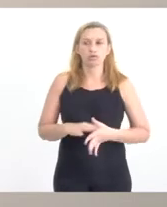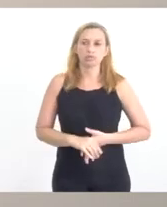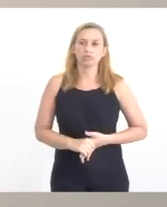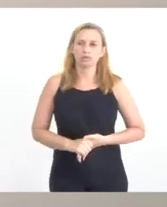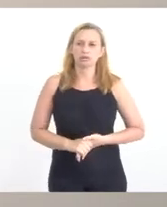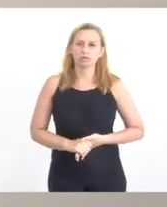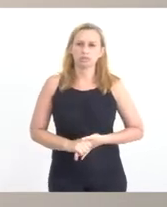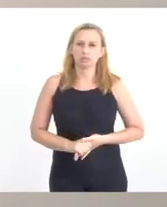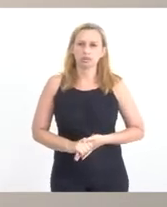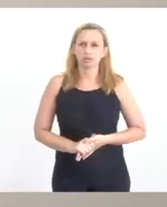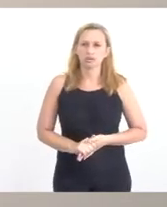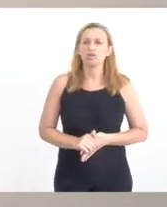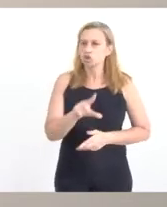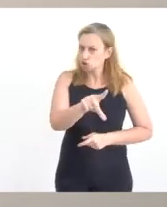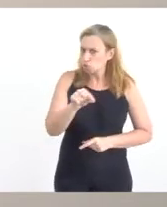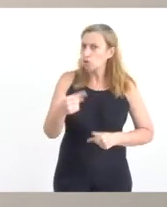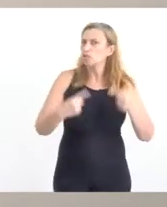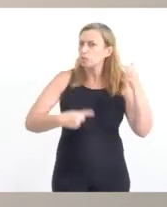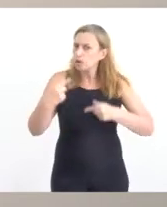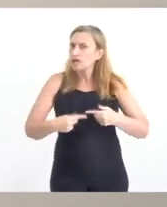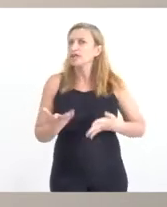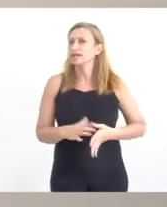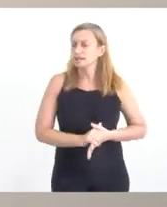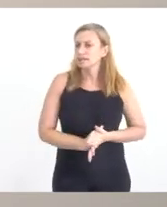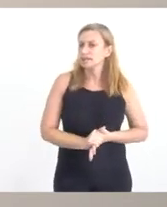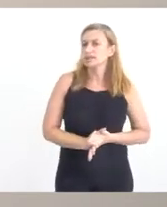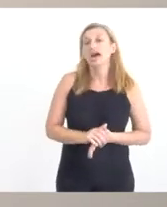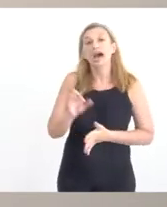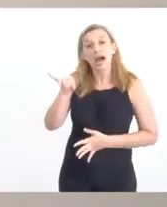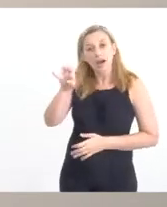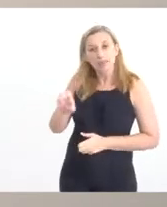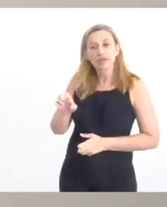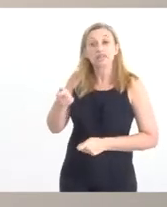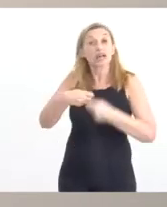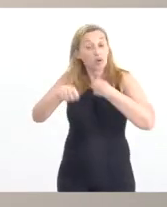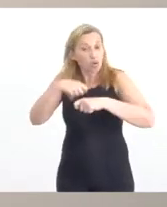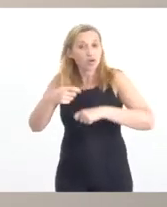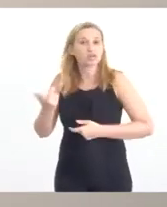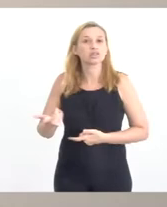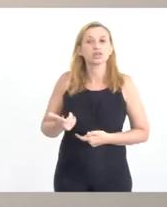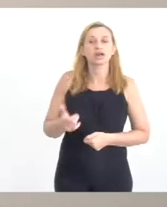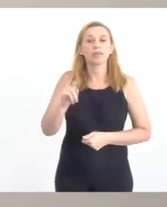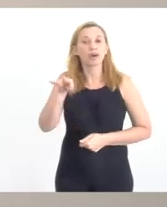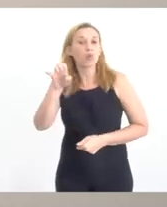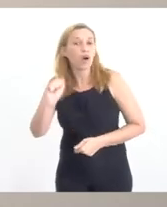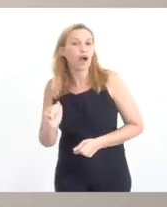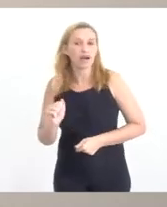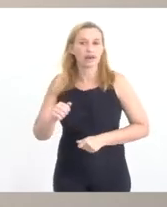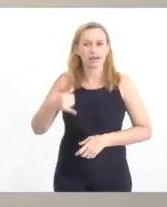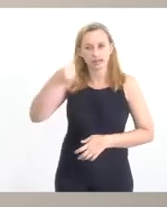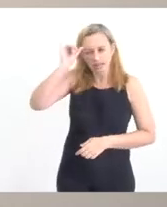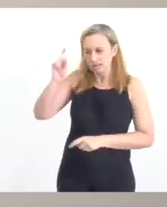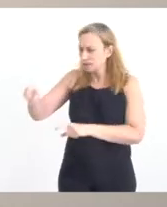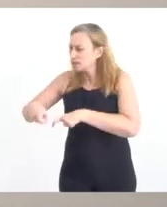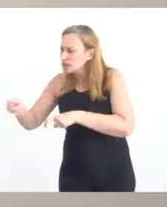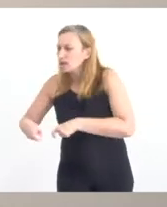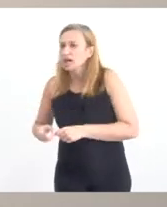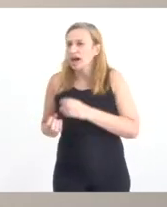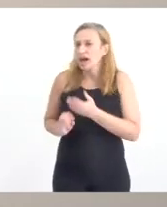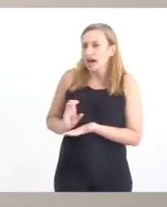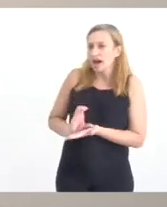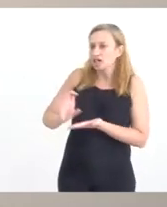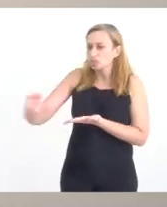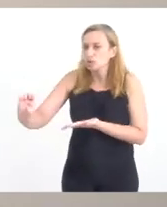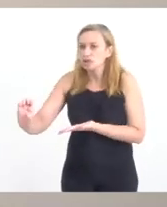um por um para opção política de favorecer o Agronegócios de favorecer a pecuária de favorecer exportação